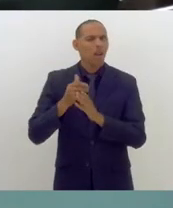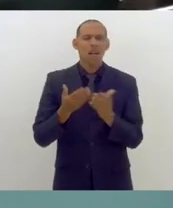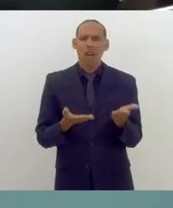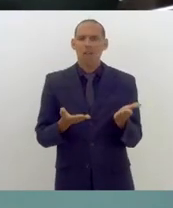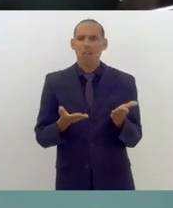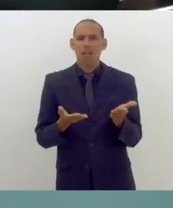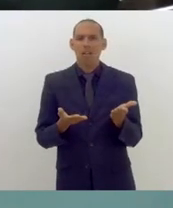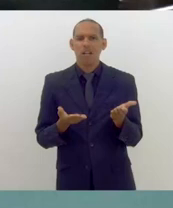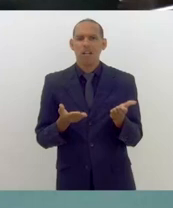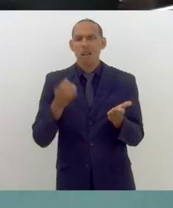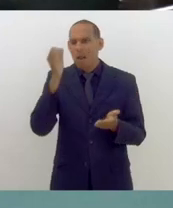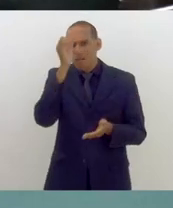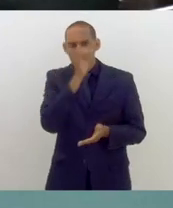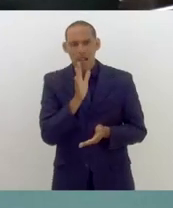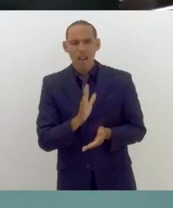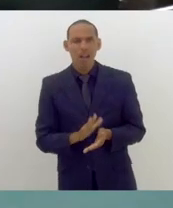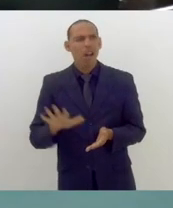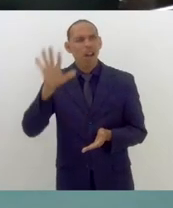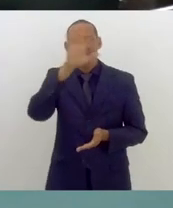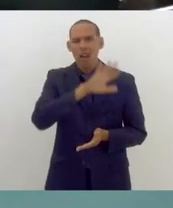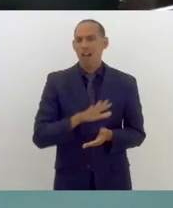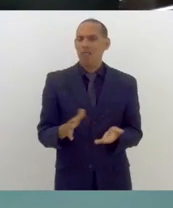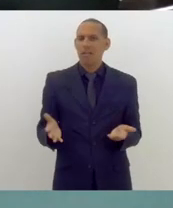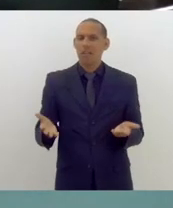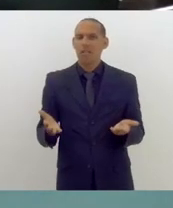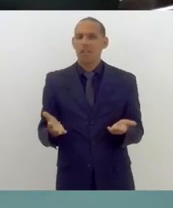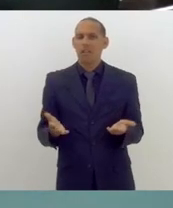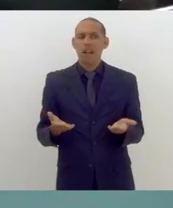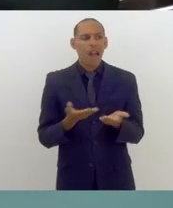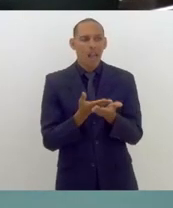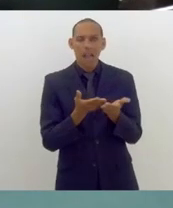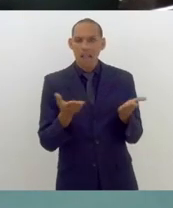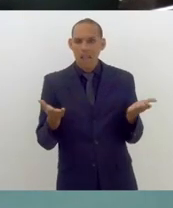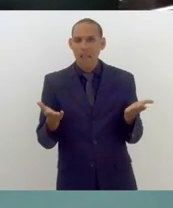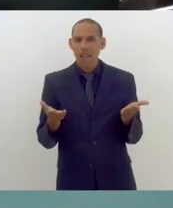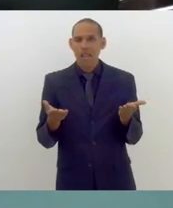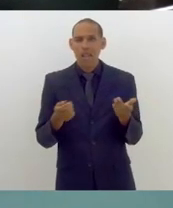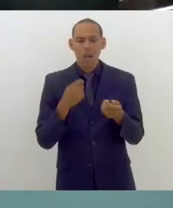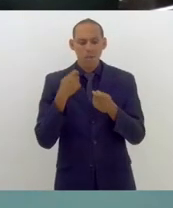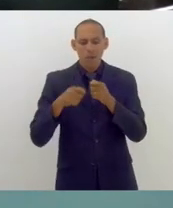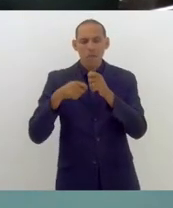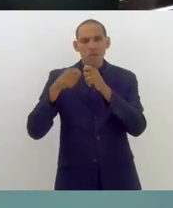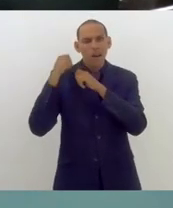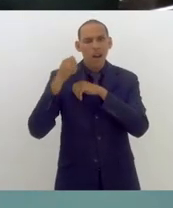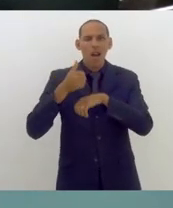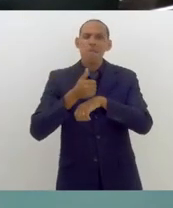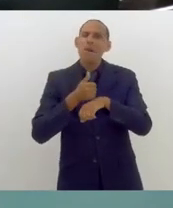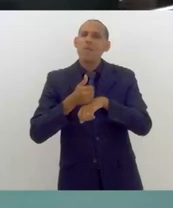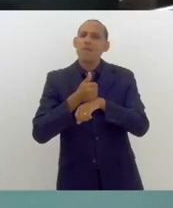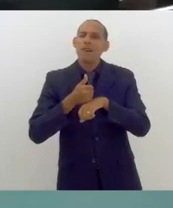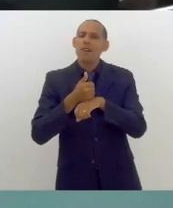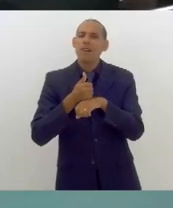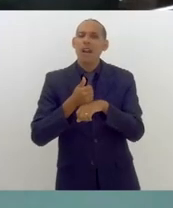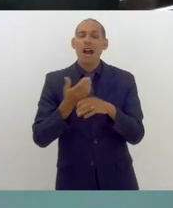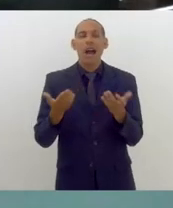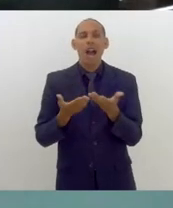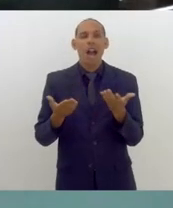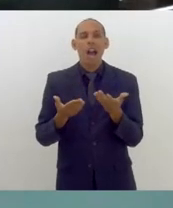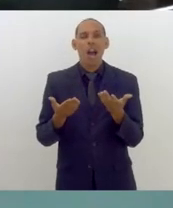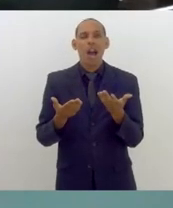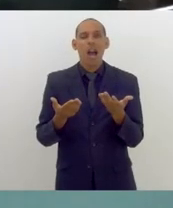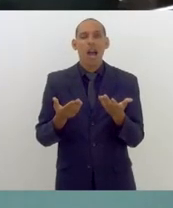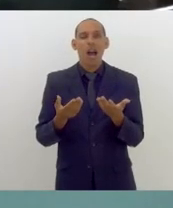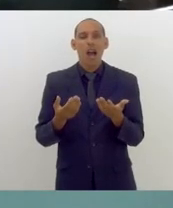a nível Brasil para que o pescador artesanal profissional não pudesse ter direito a receber